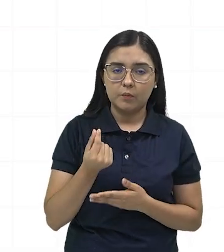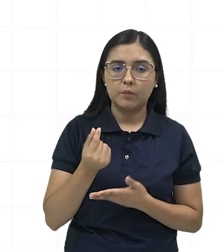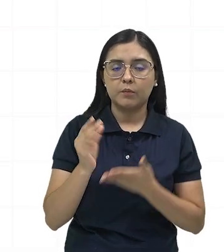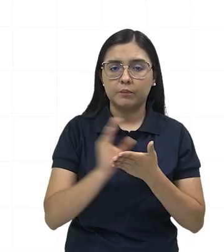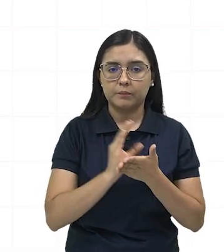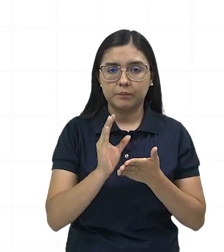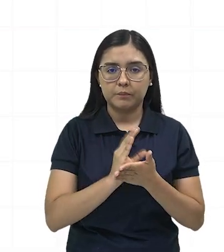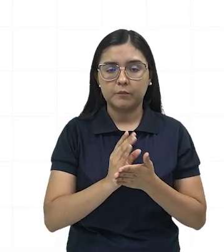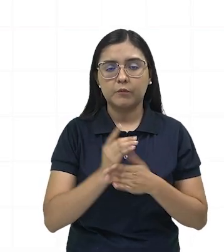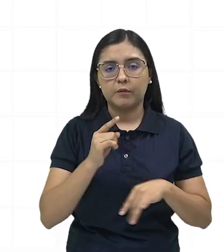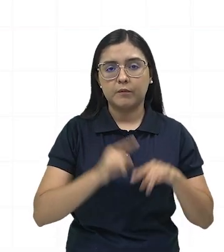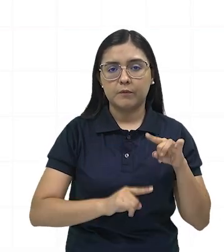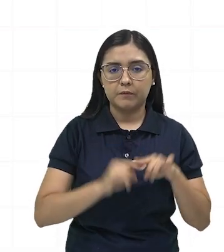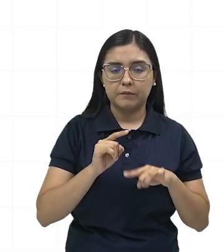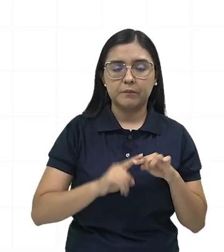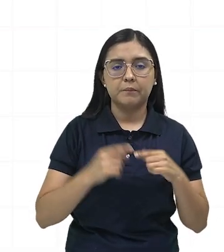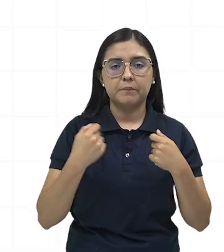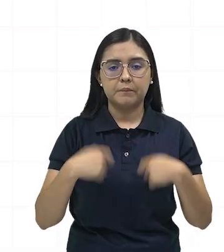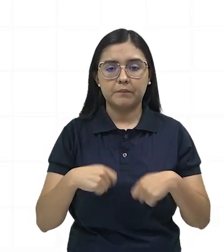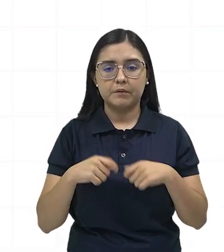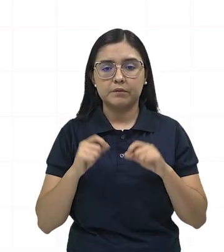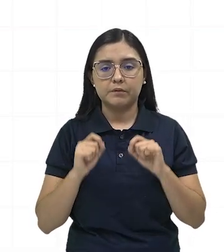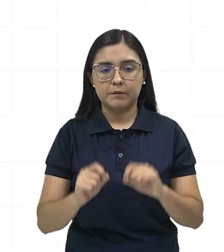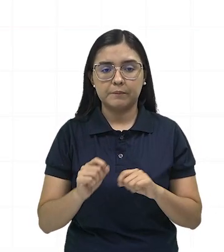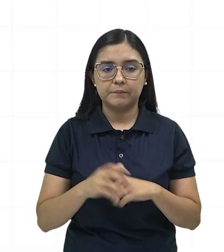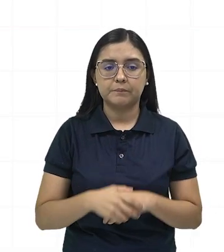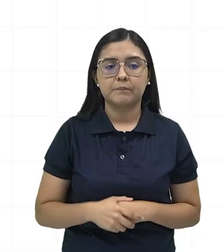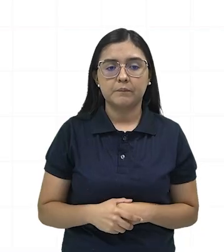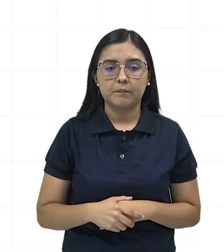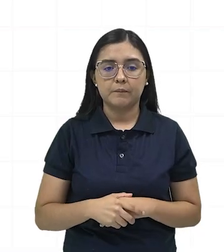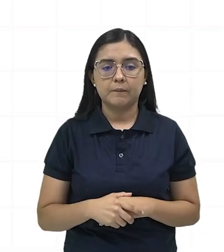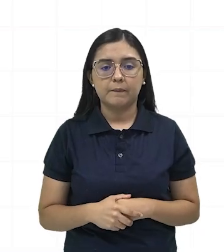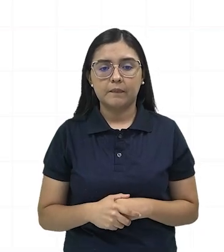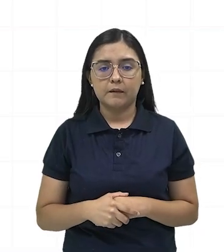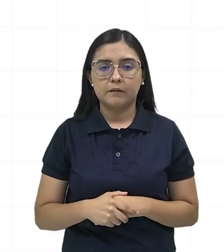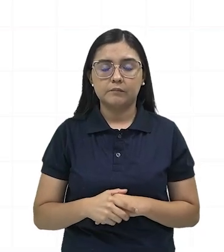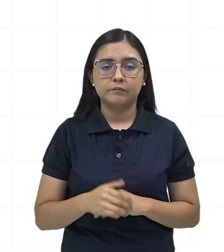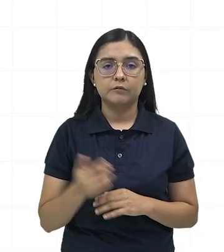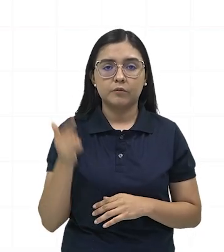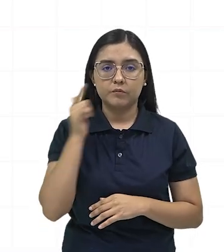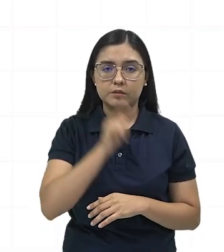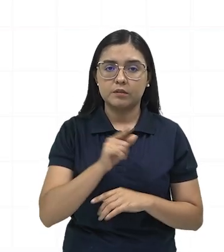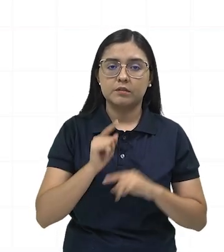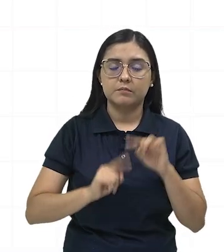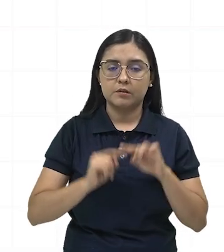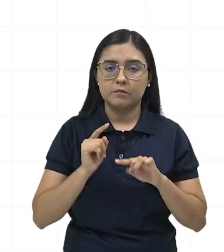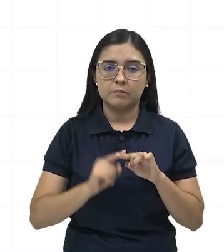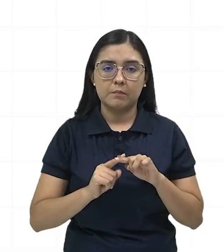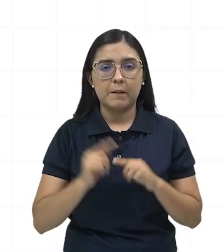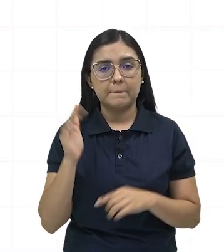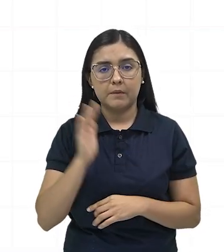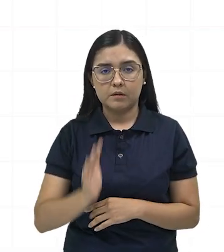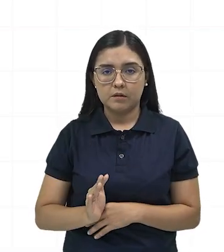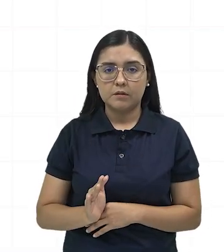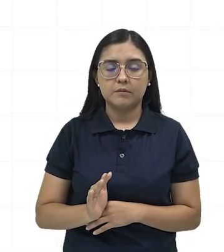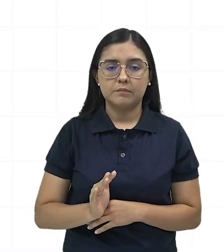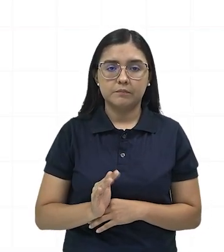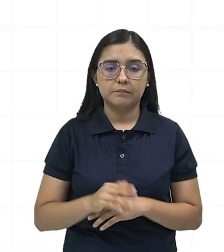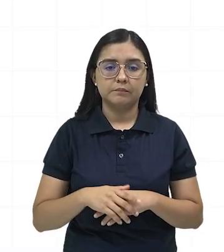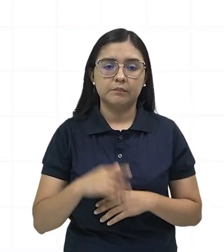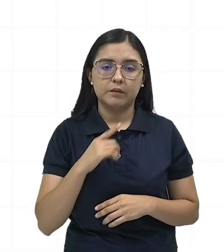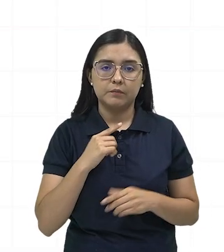produto, eu preciso, né, ter acesso a esse produto de uma forma barata, né, para eu ter uma